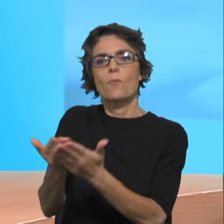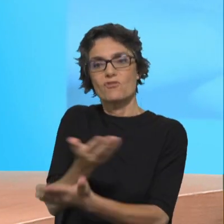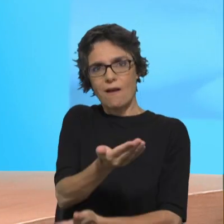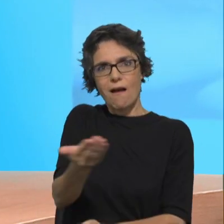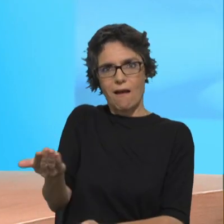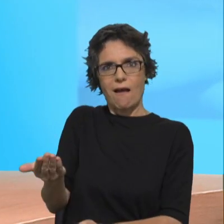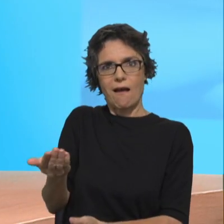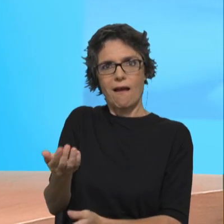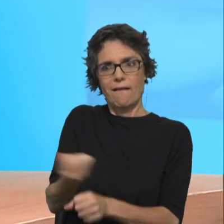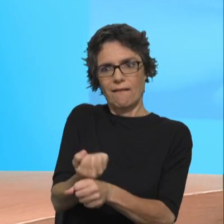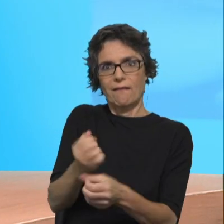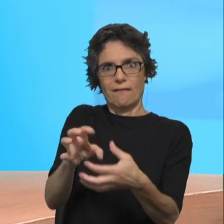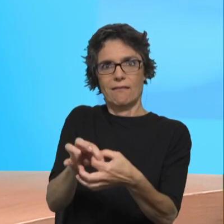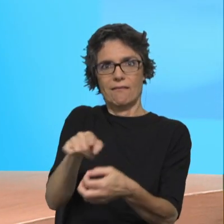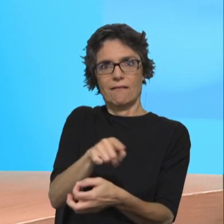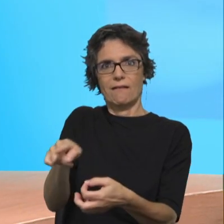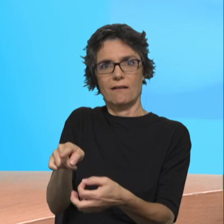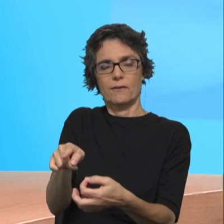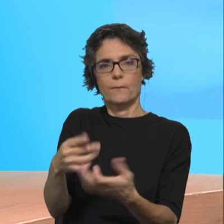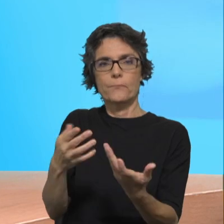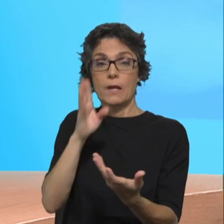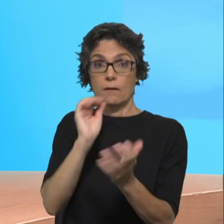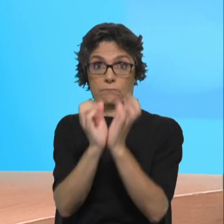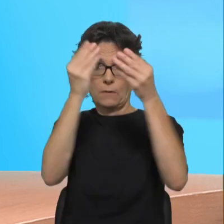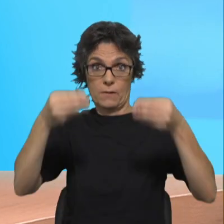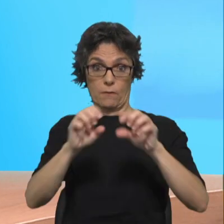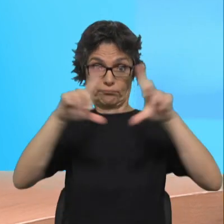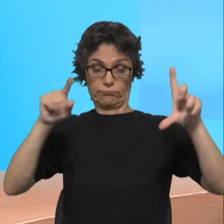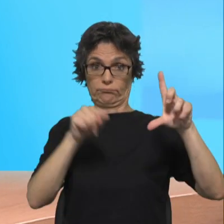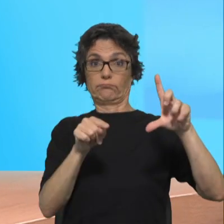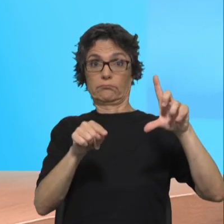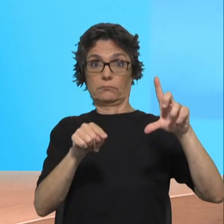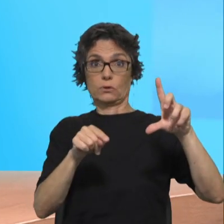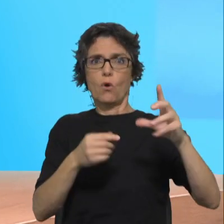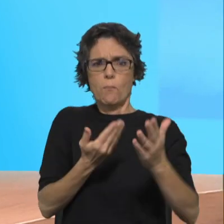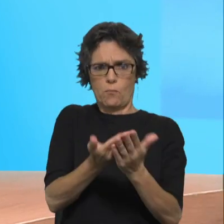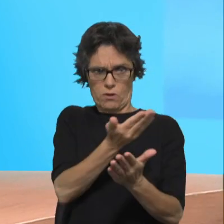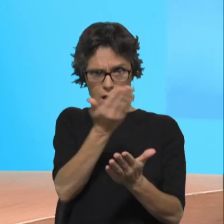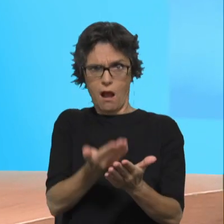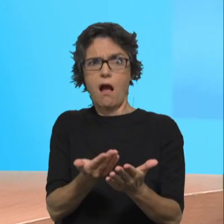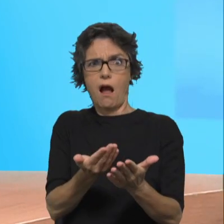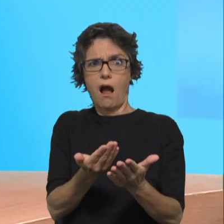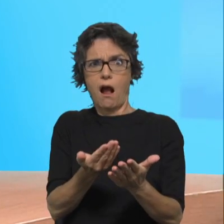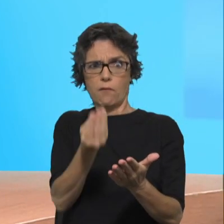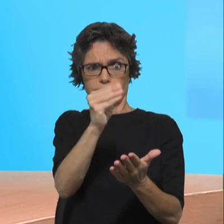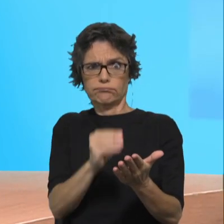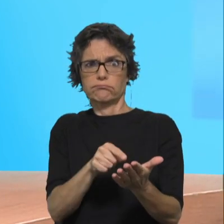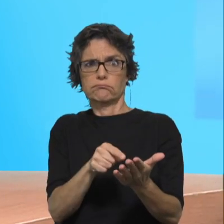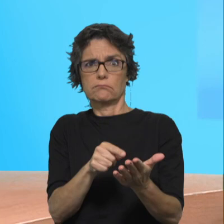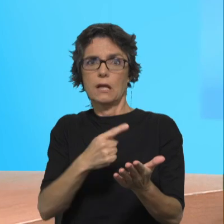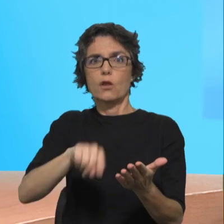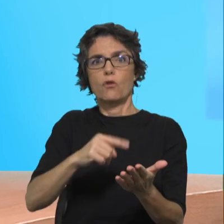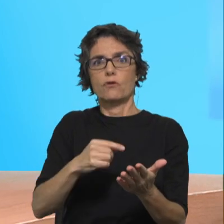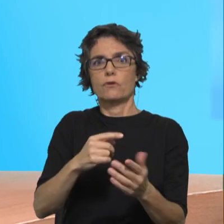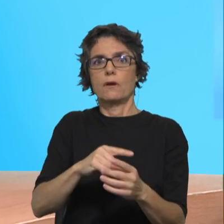de ação. Se frequentarmos a plataforma, veremos que há lá propostas concretas. Como é óbvio, não podemos remeter para